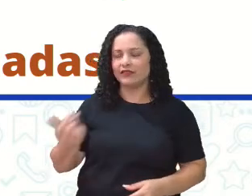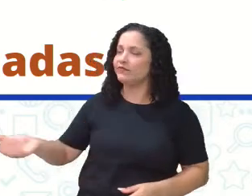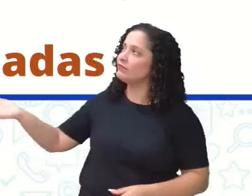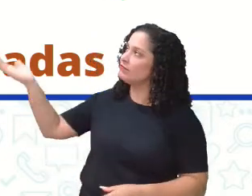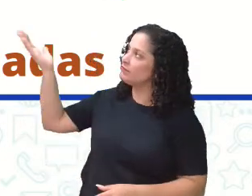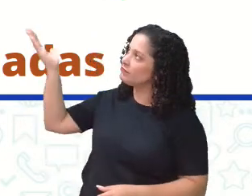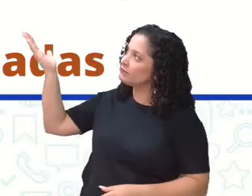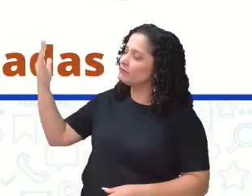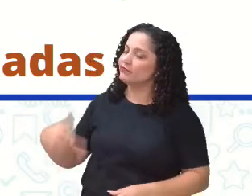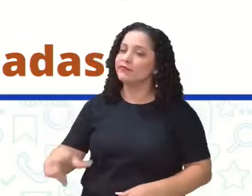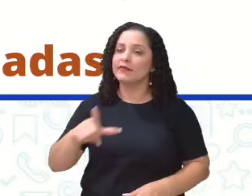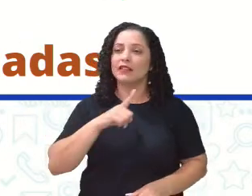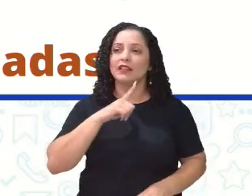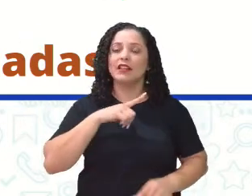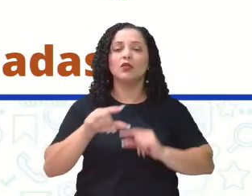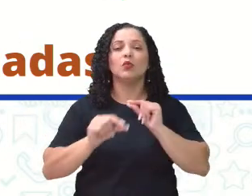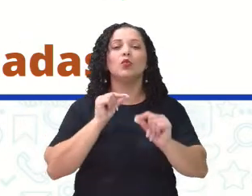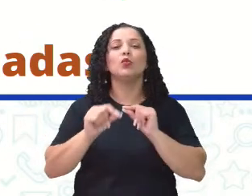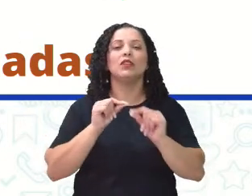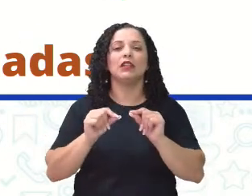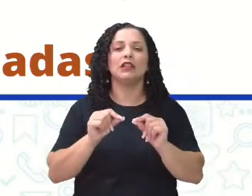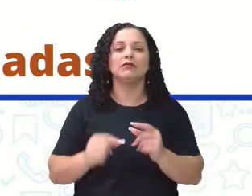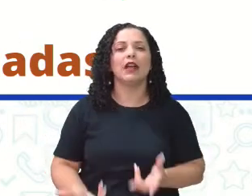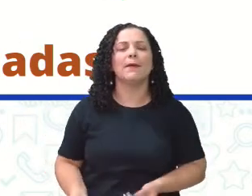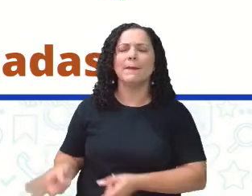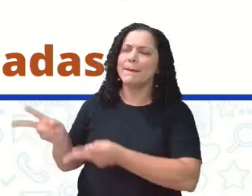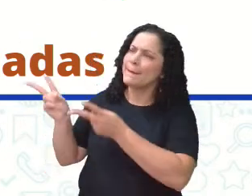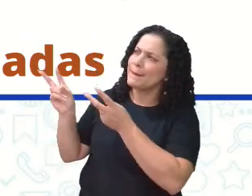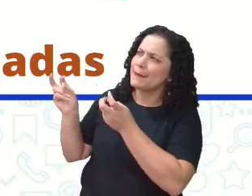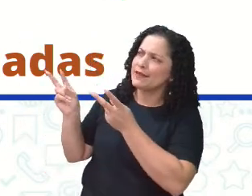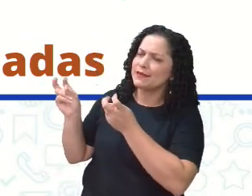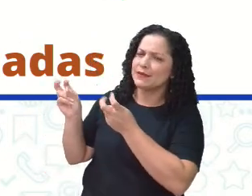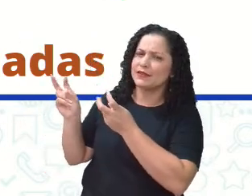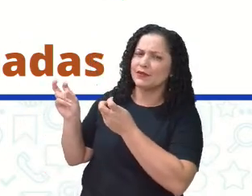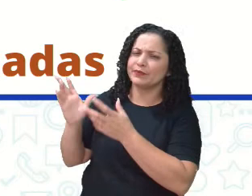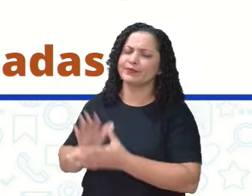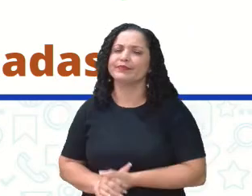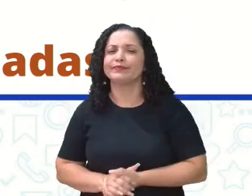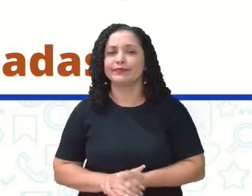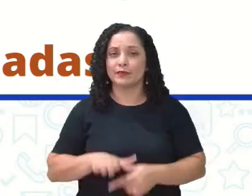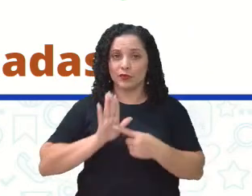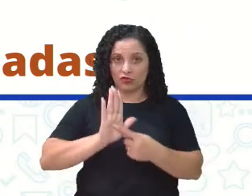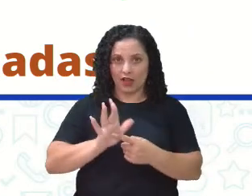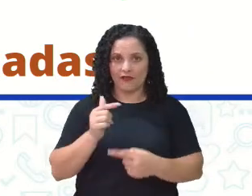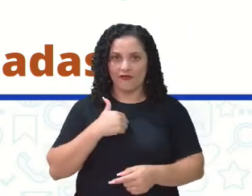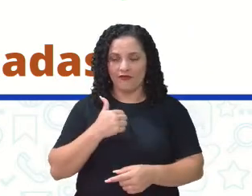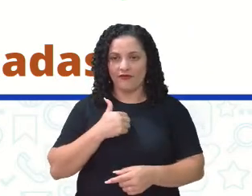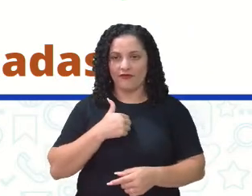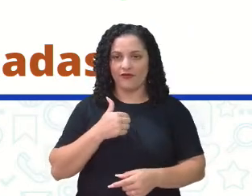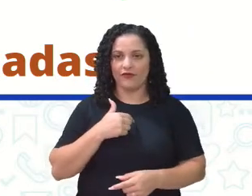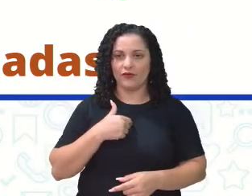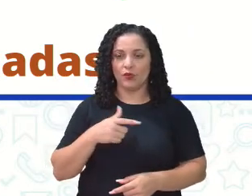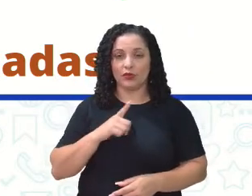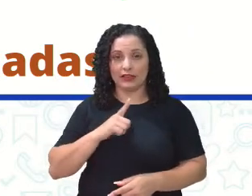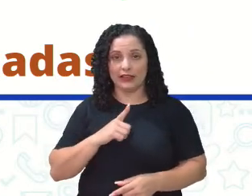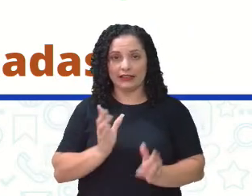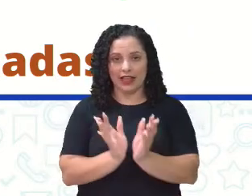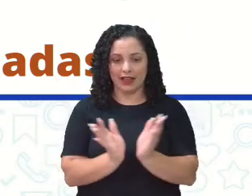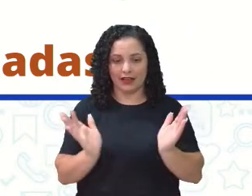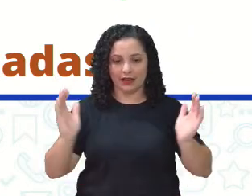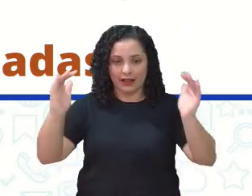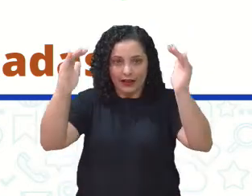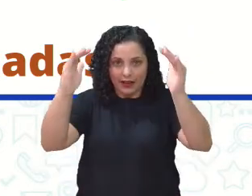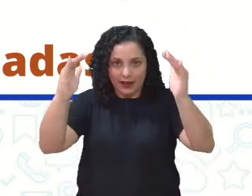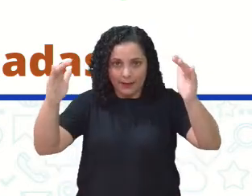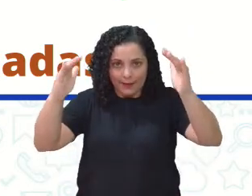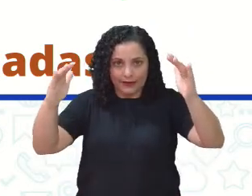que a gente tem algo bastante intuitivo. E aí eu mostrei para você que se eu construo aqui naquela linha poligonal